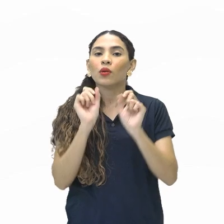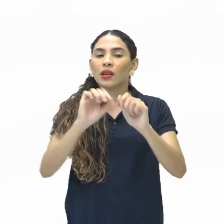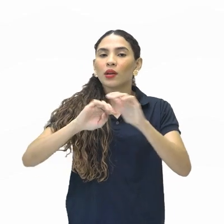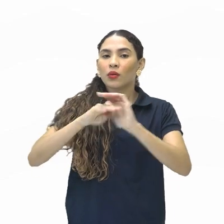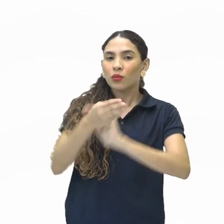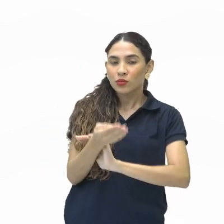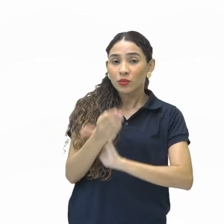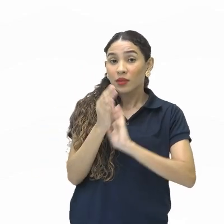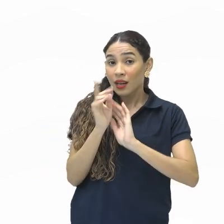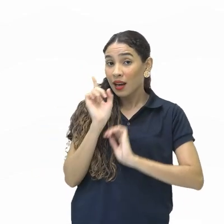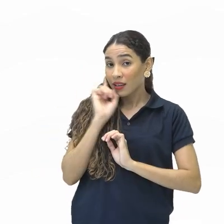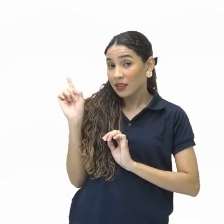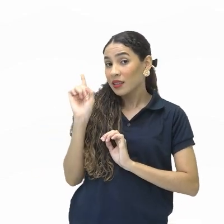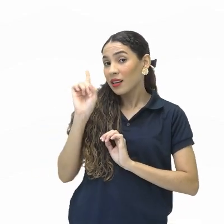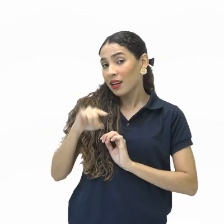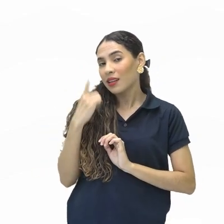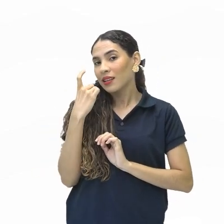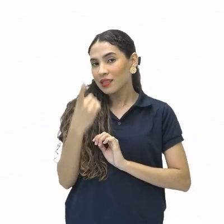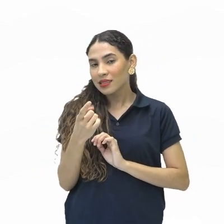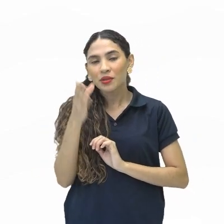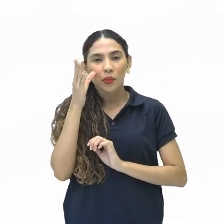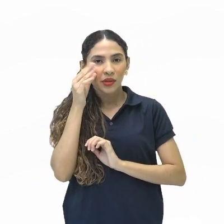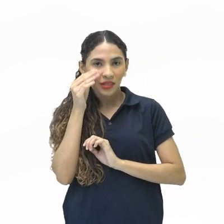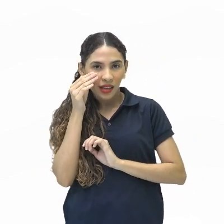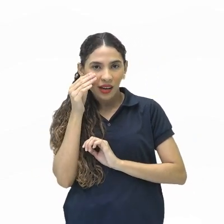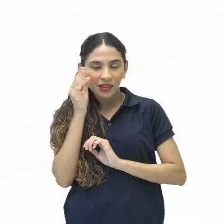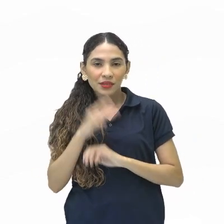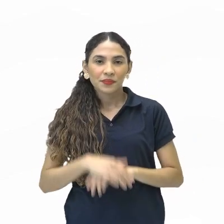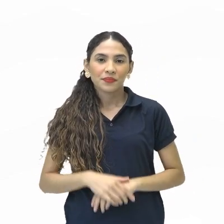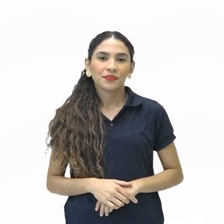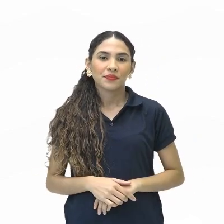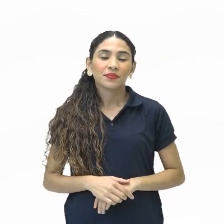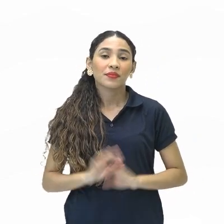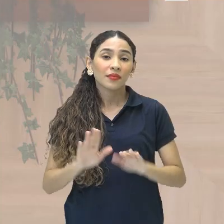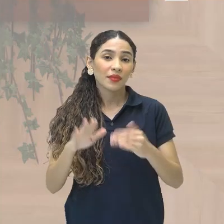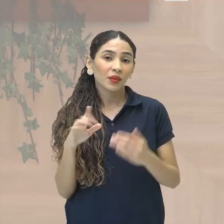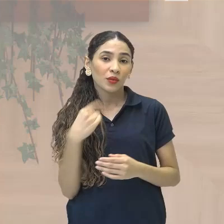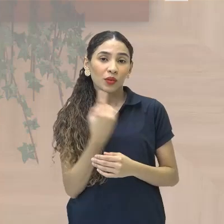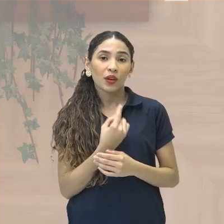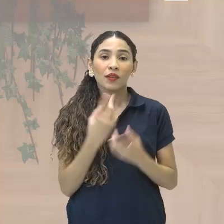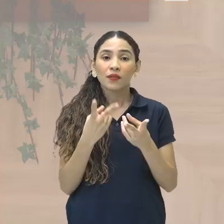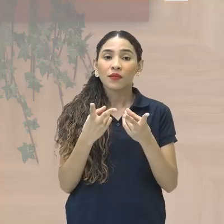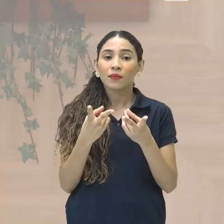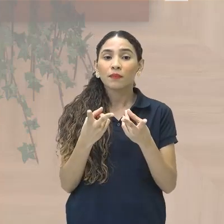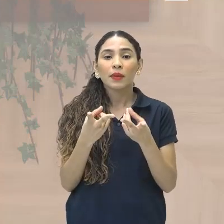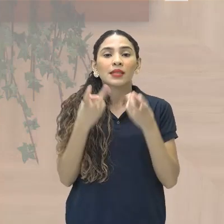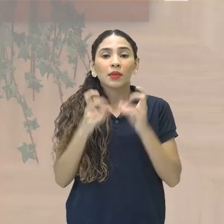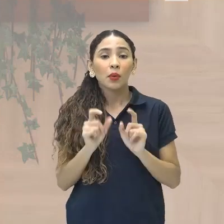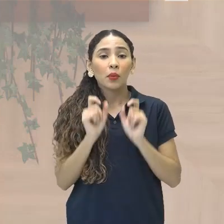E aqui é interessante, uma curiosidade interessante aqui. A gente vai